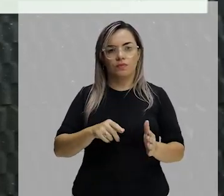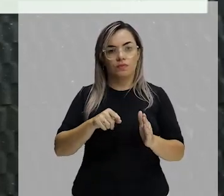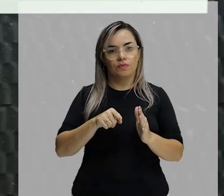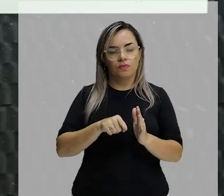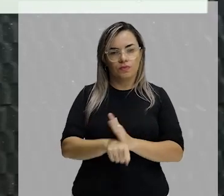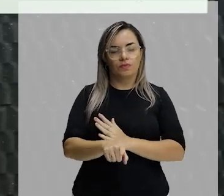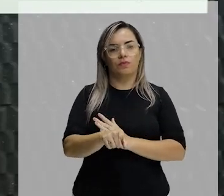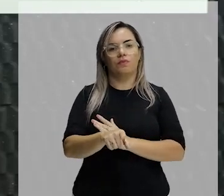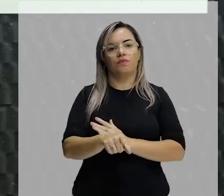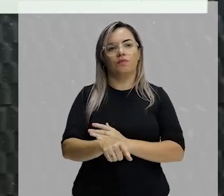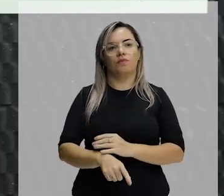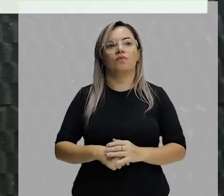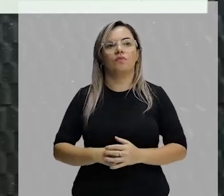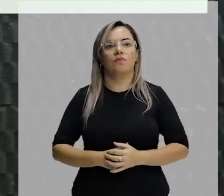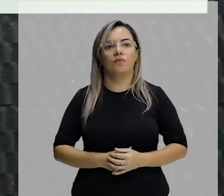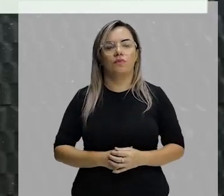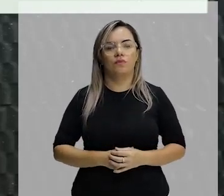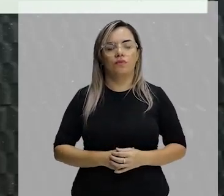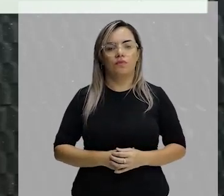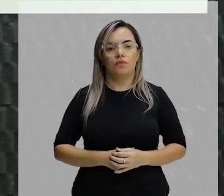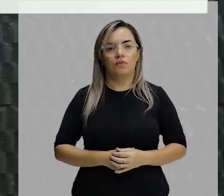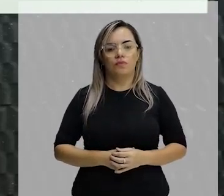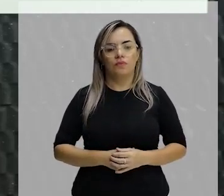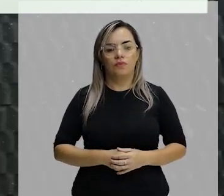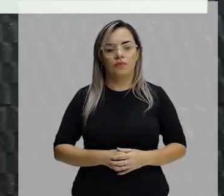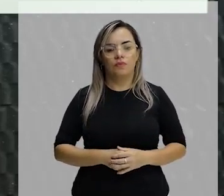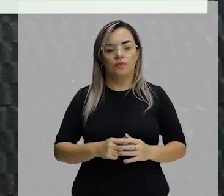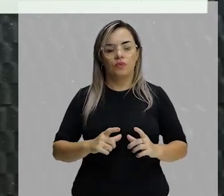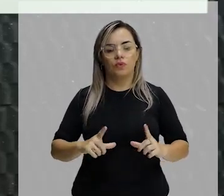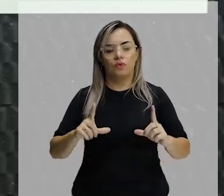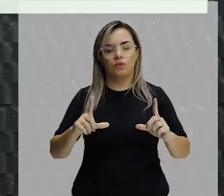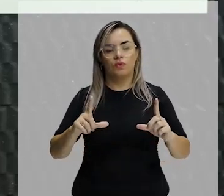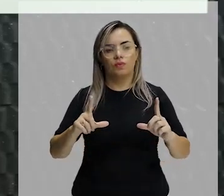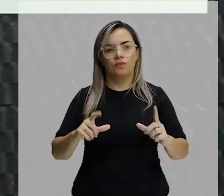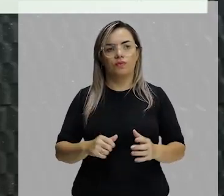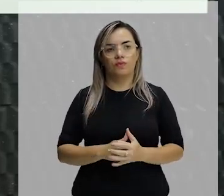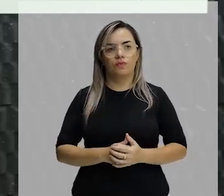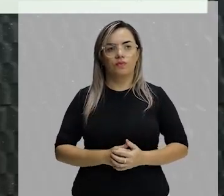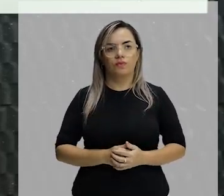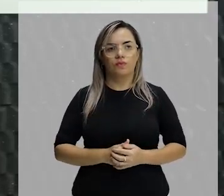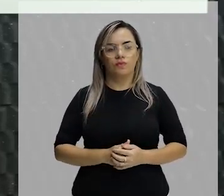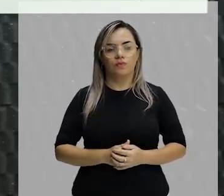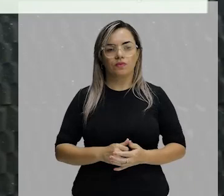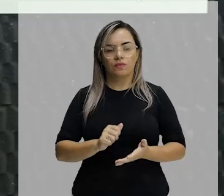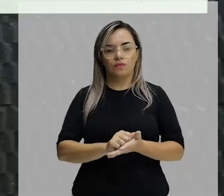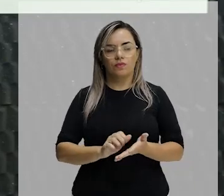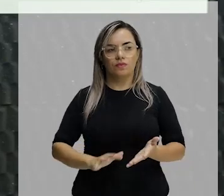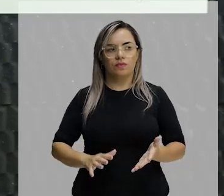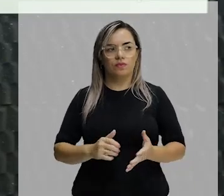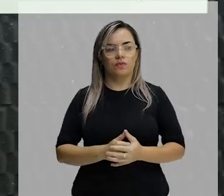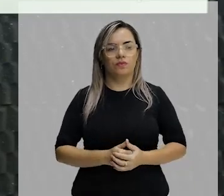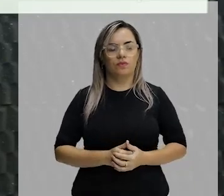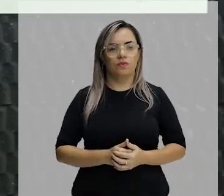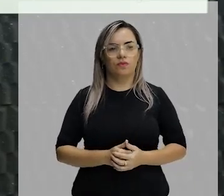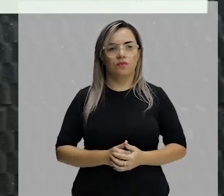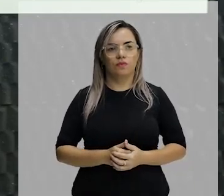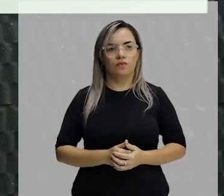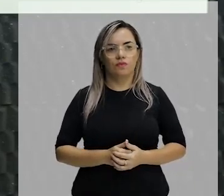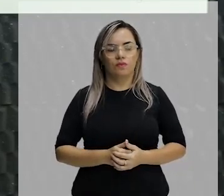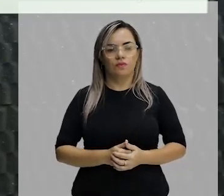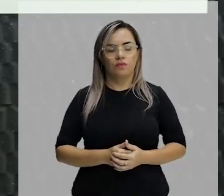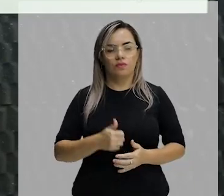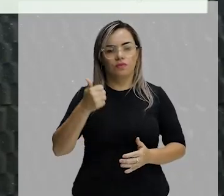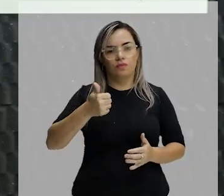questões propostas aí na lousa. Certo? Olha só, pessoal.